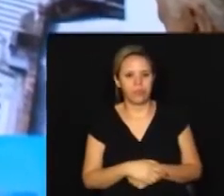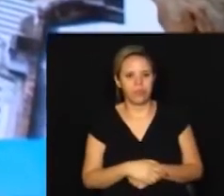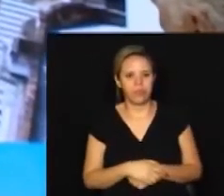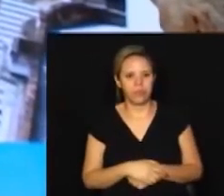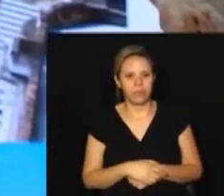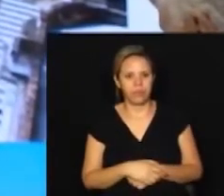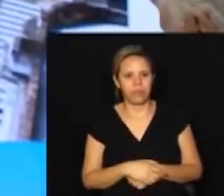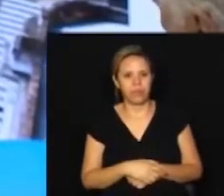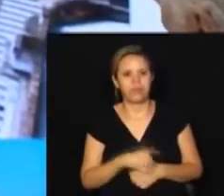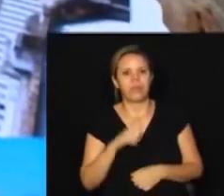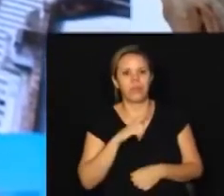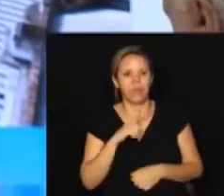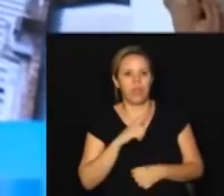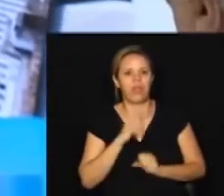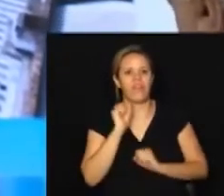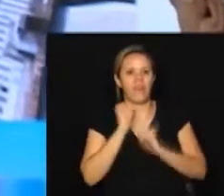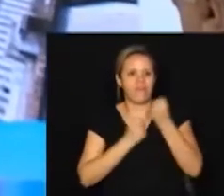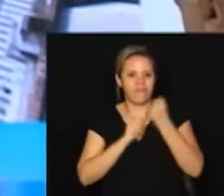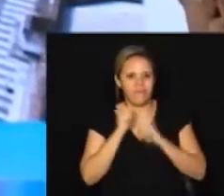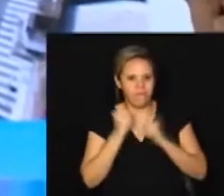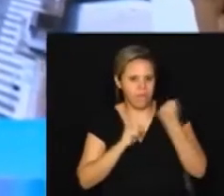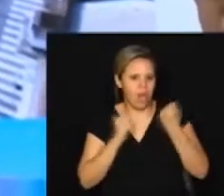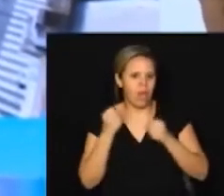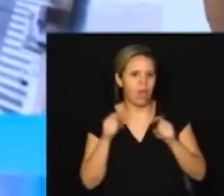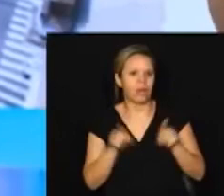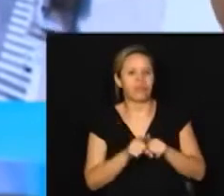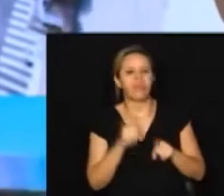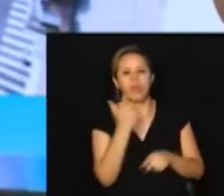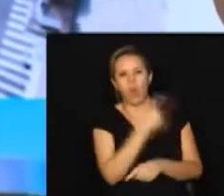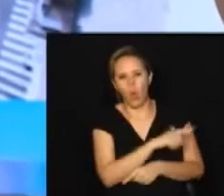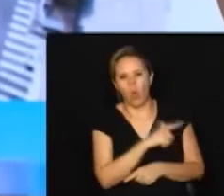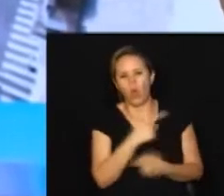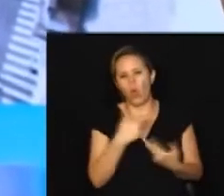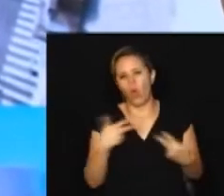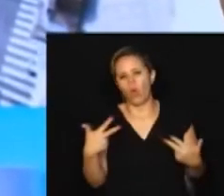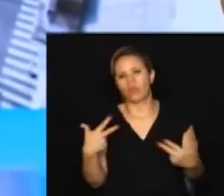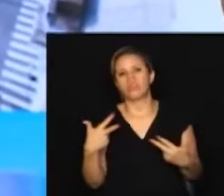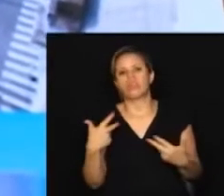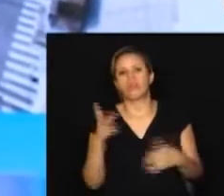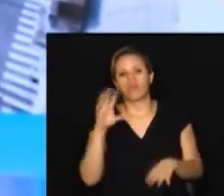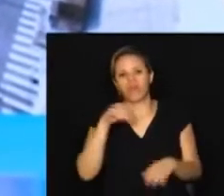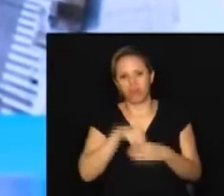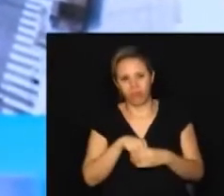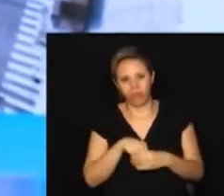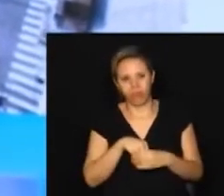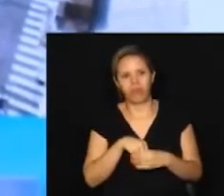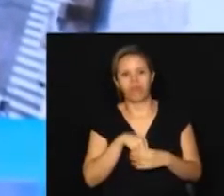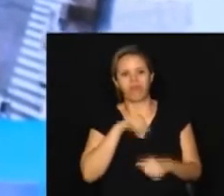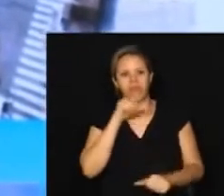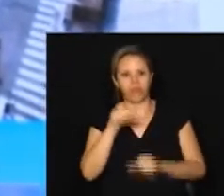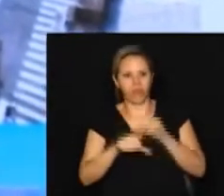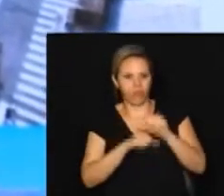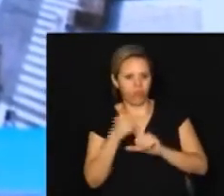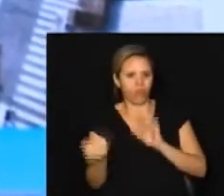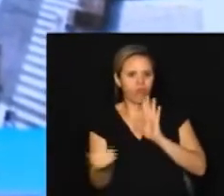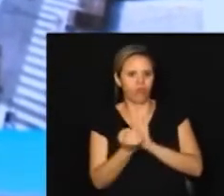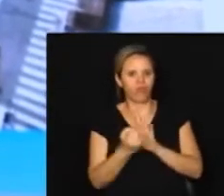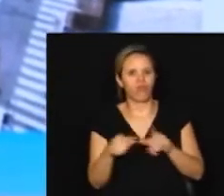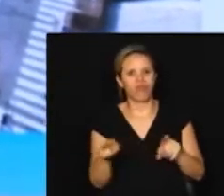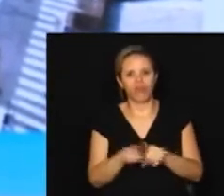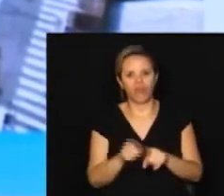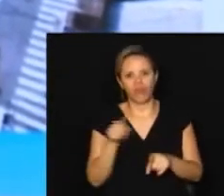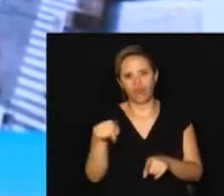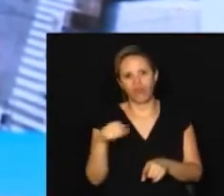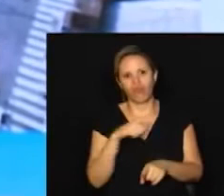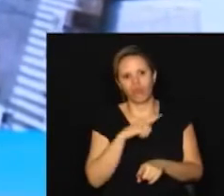teve a fábrica Lidlwood, cujo prédio também foi tombado, e também